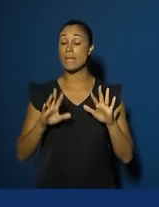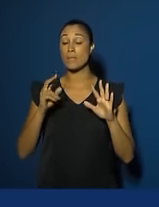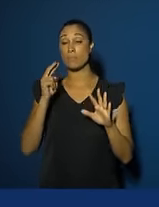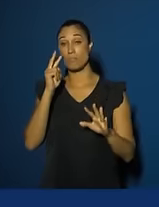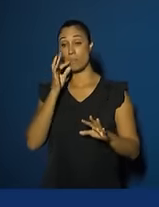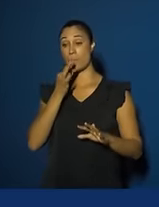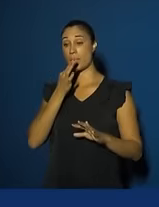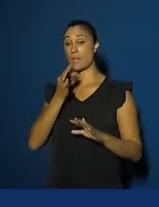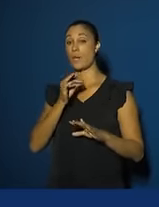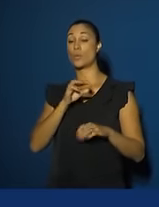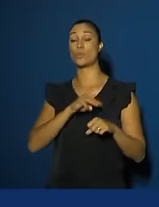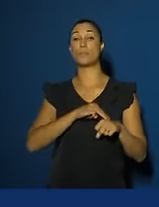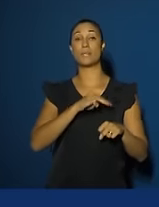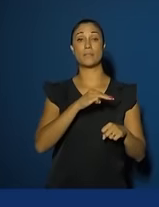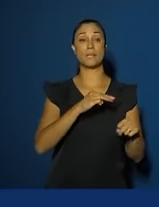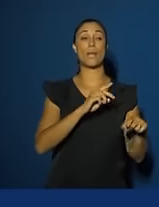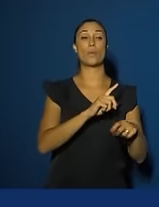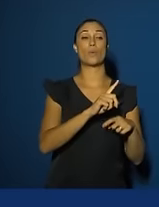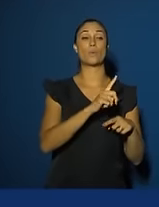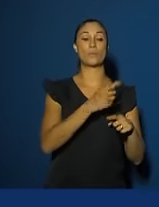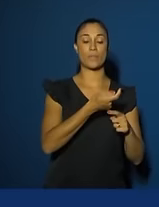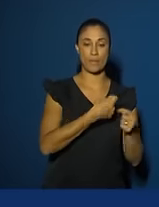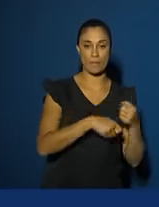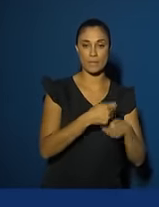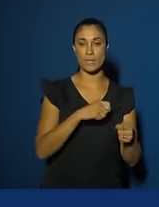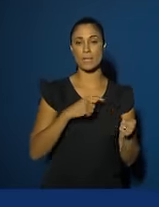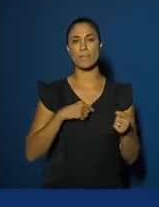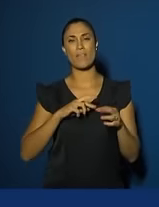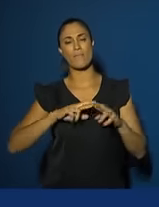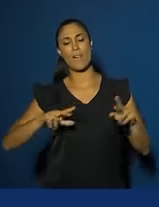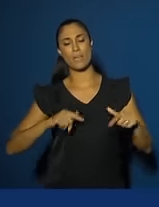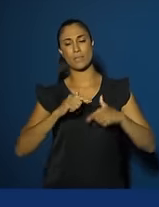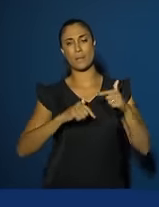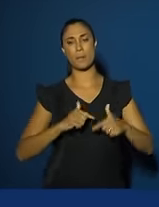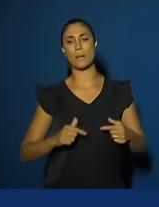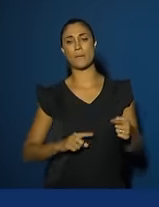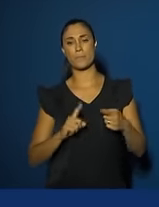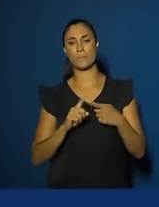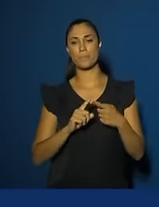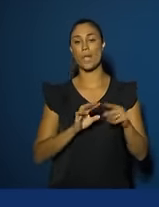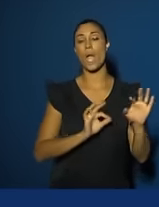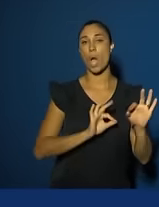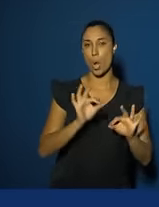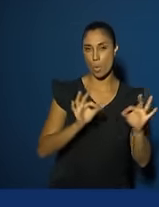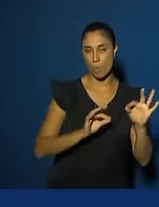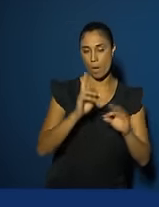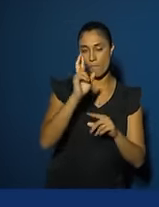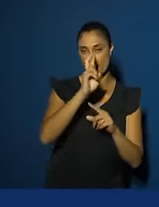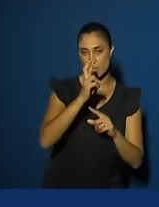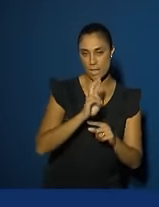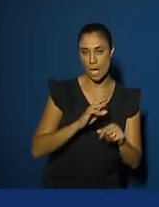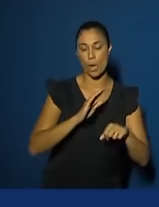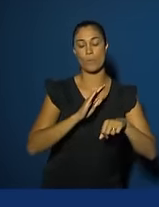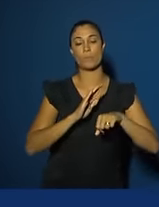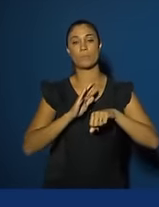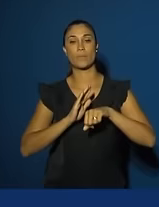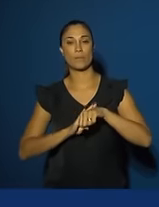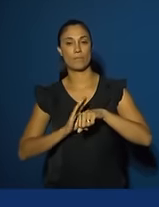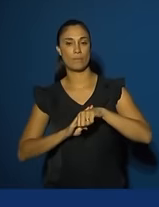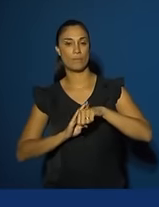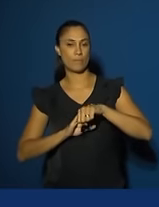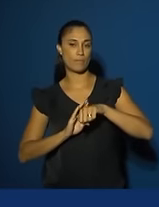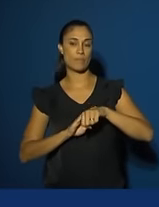fazenda a fazenda tem vários trabalhos Esse é um arrumar o fiscal fazer as